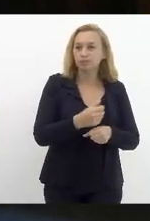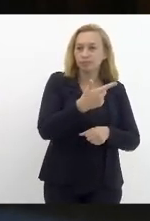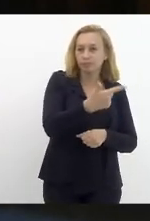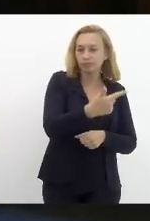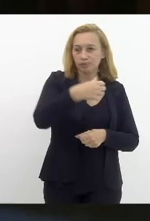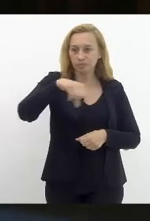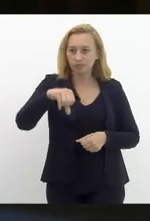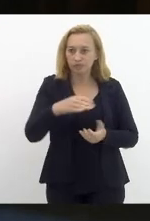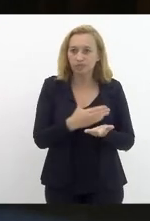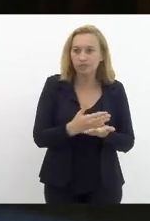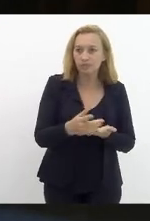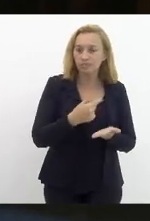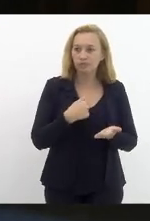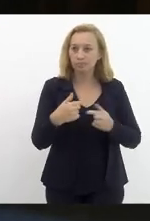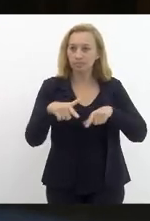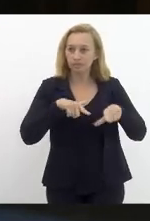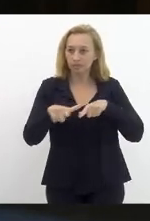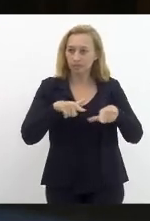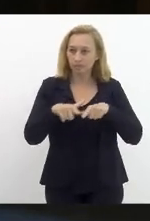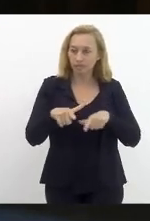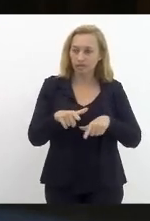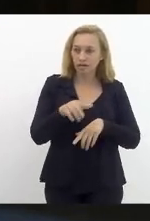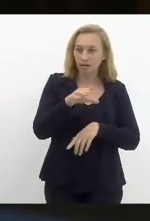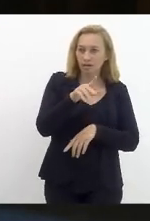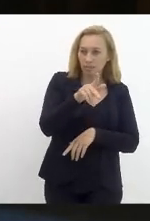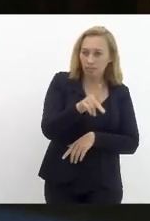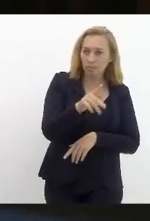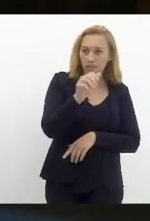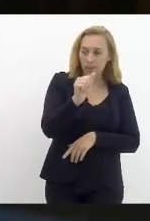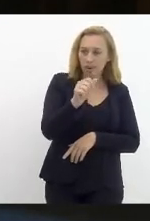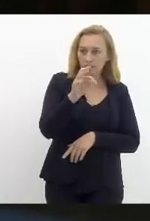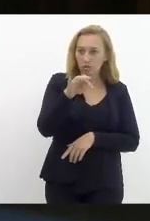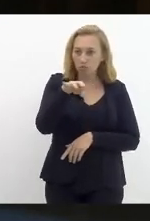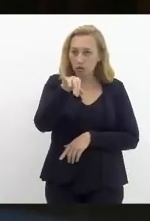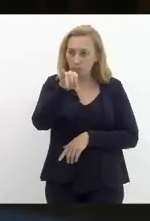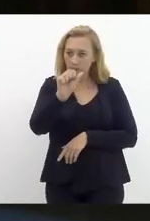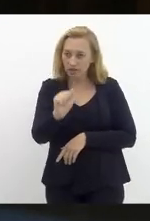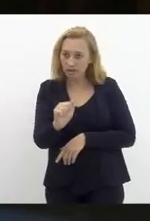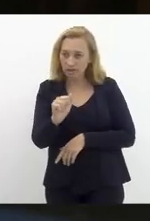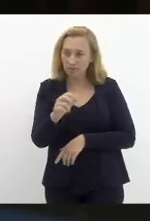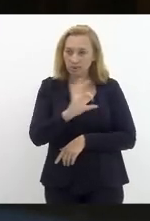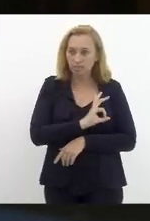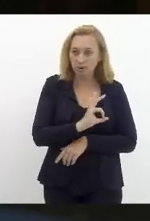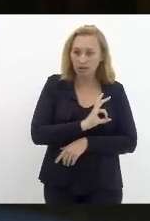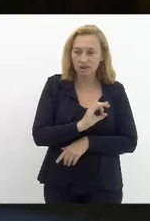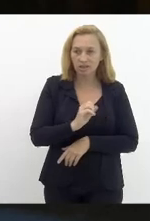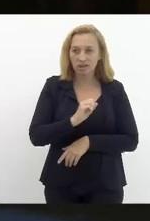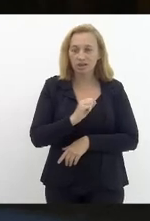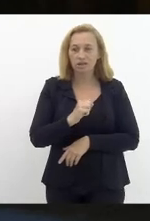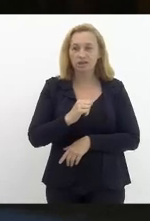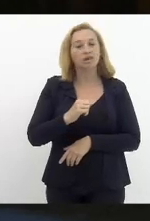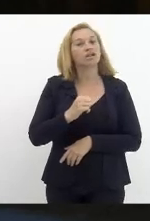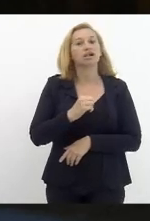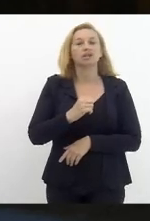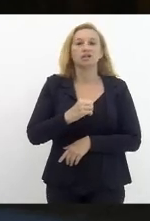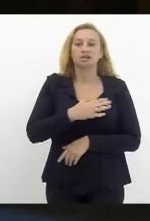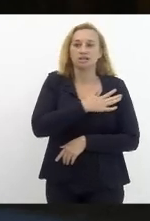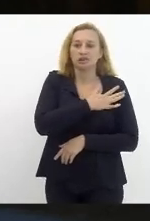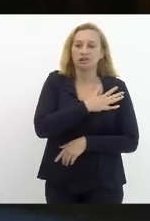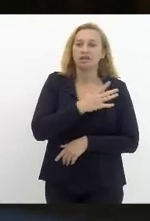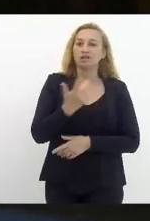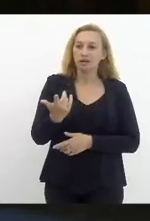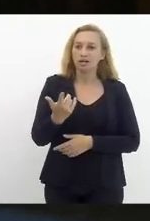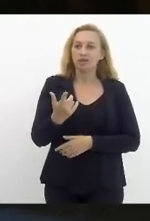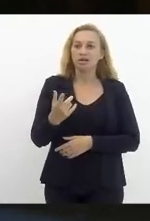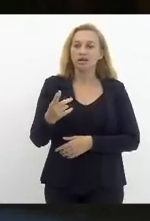início do mandato, para o concurso de papiloscopista da Polícia Civil. Está aqui a Patrícia, que é minha advogada, policial civil